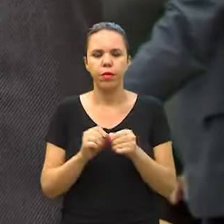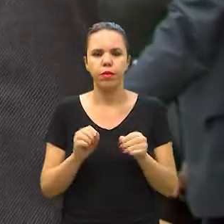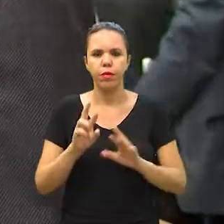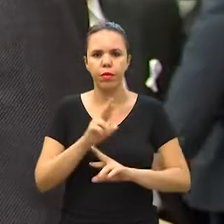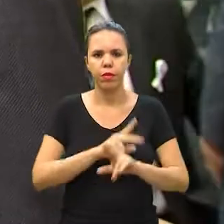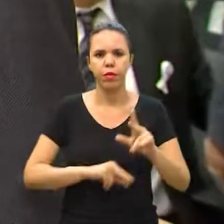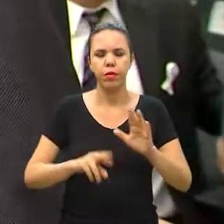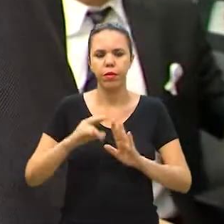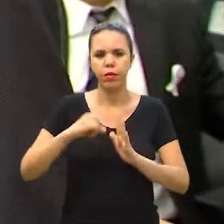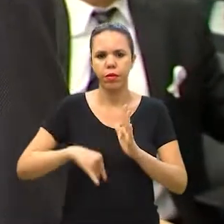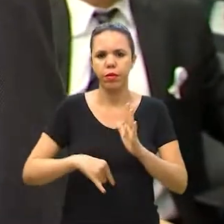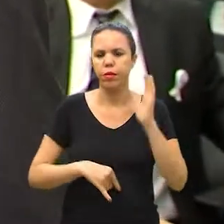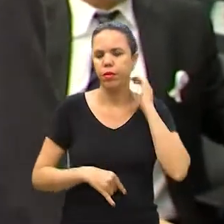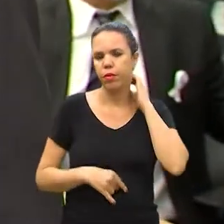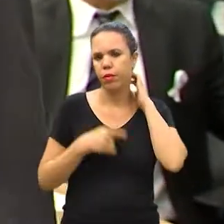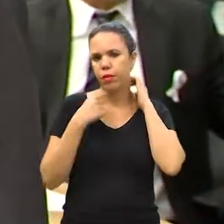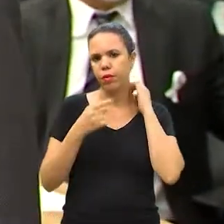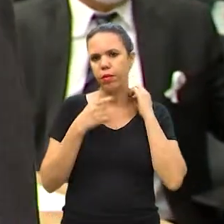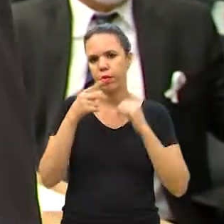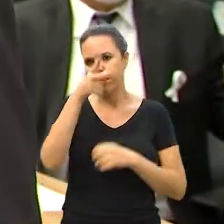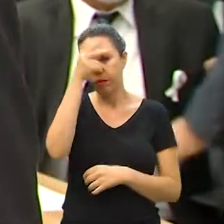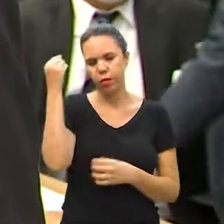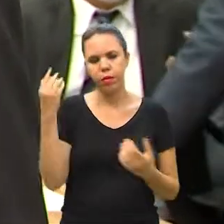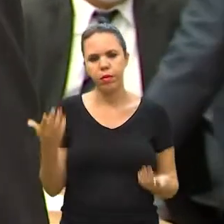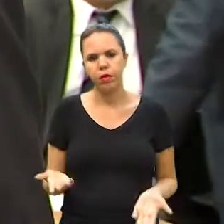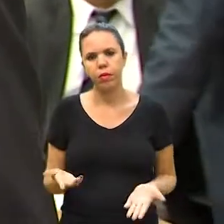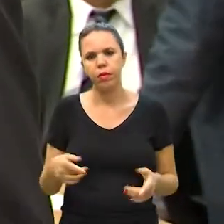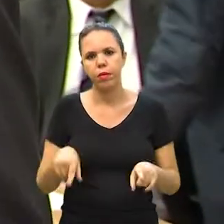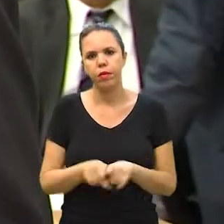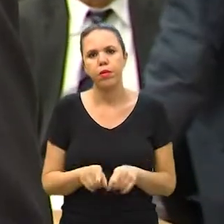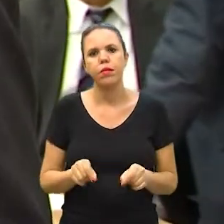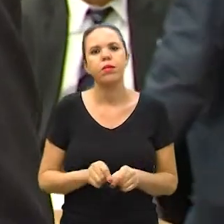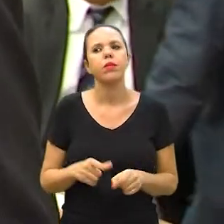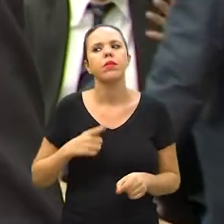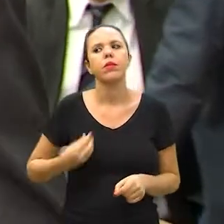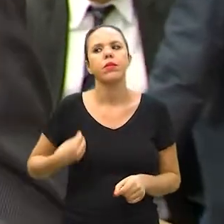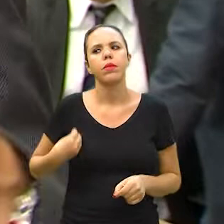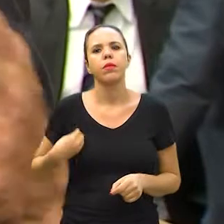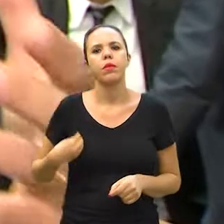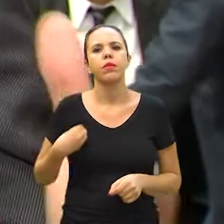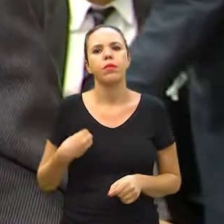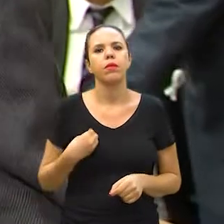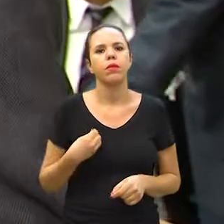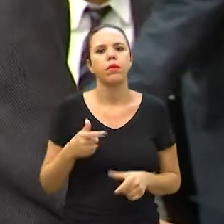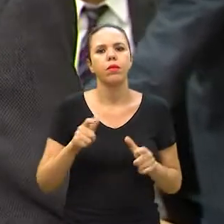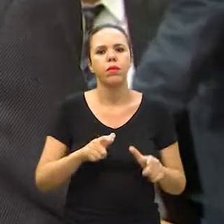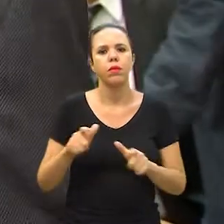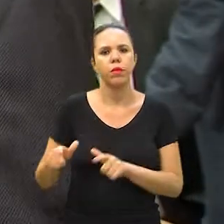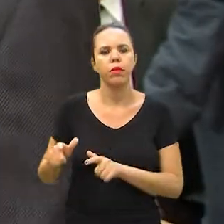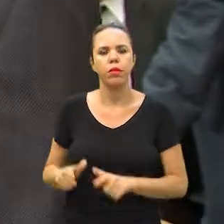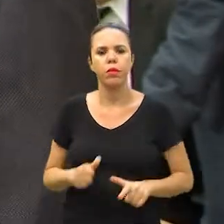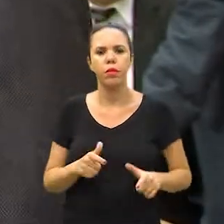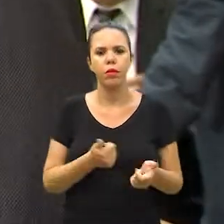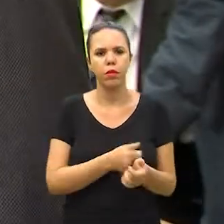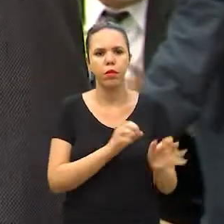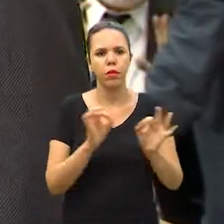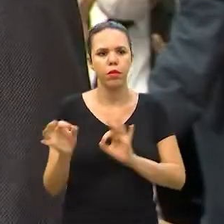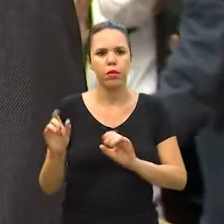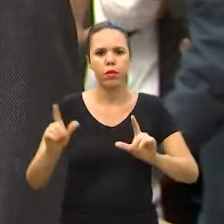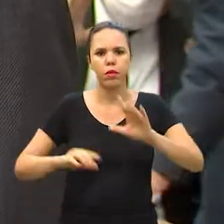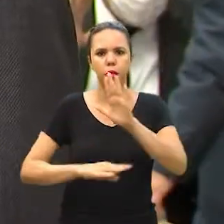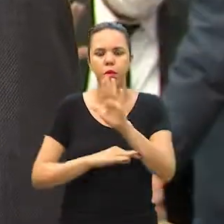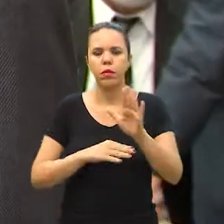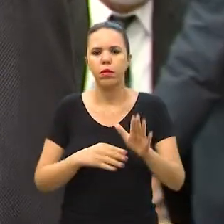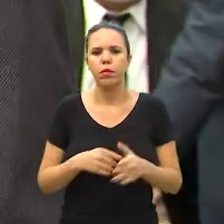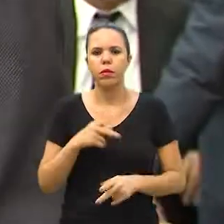isso, nós fizemos diversos requerimentos, questionamentos à prefeitura, e também estivemos com muitas diligências local, inclusive com acompanhamento